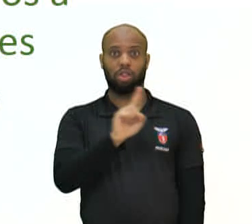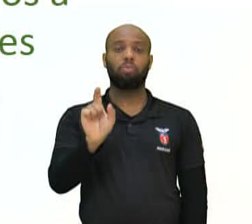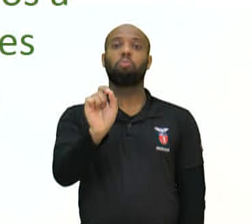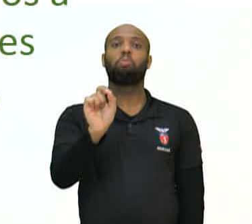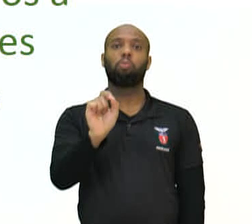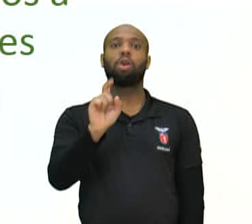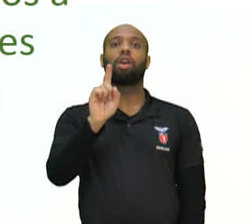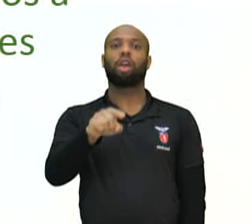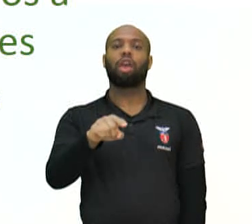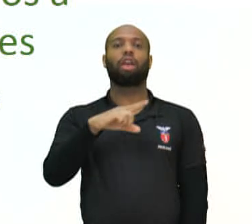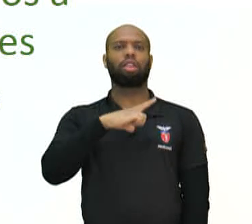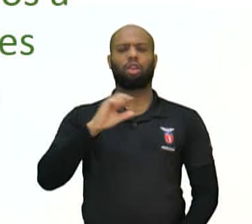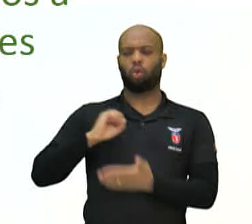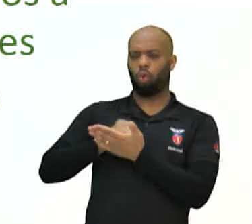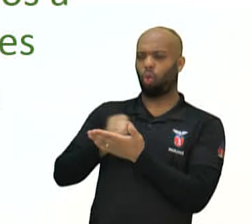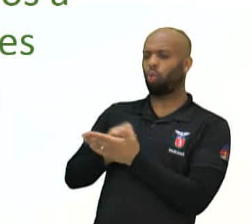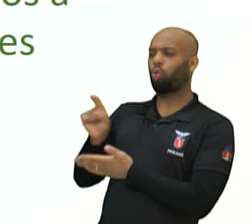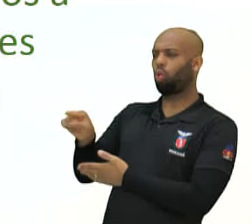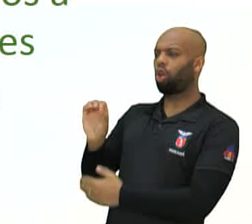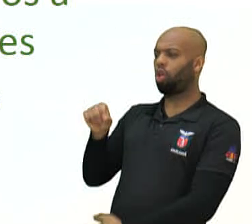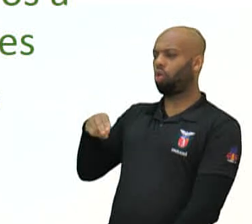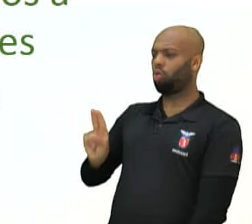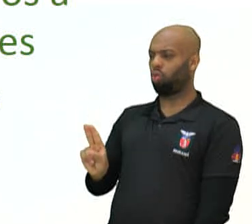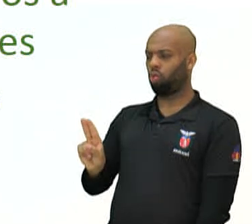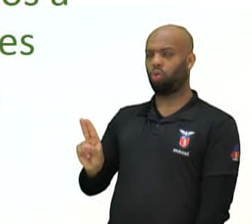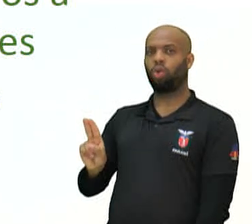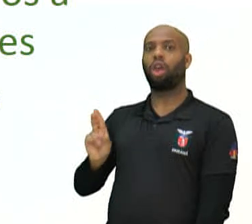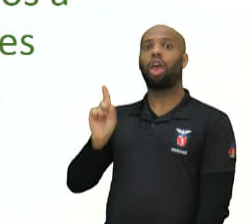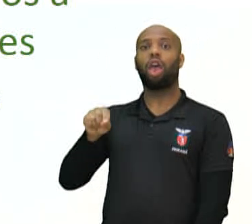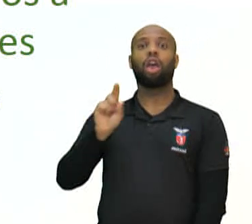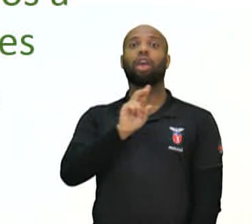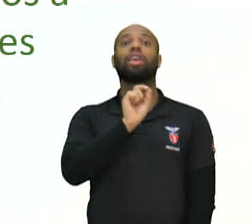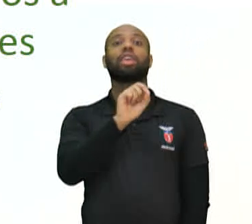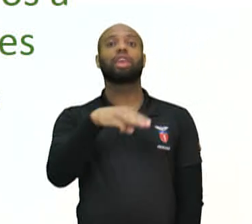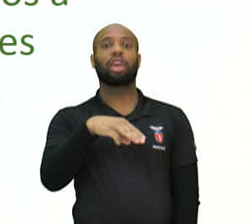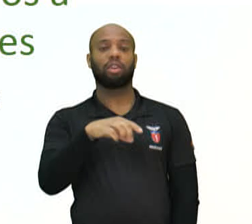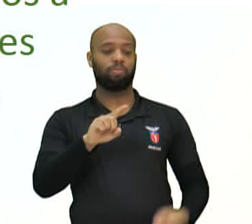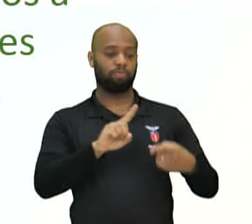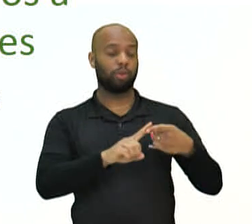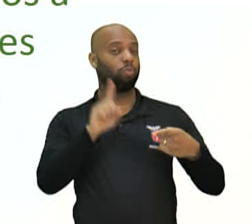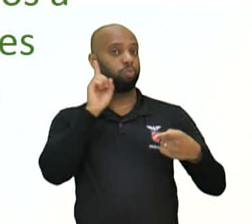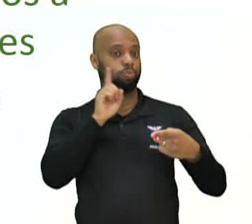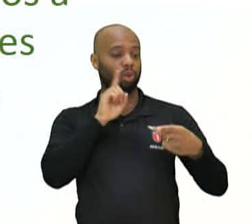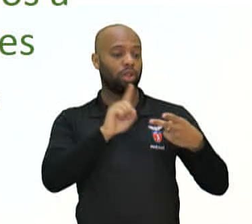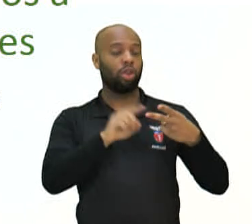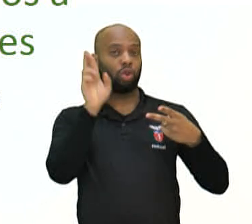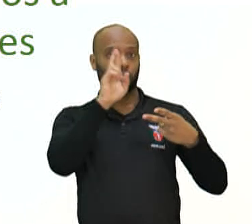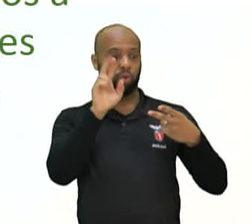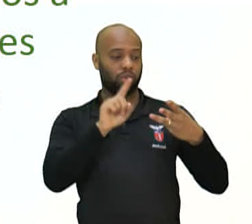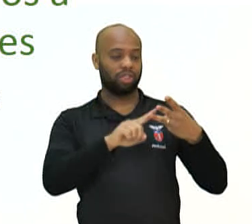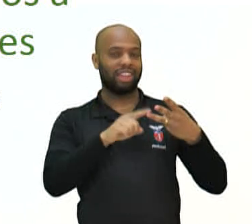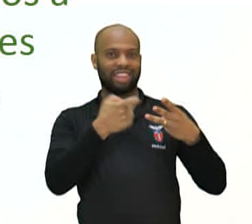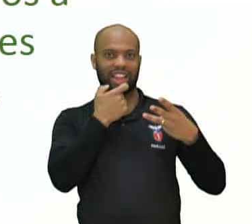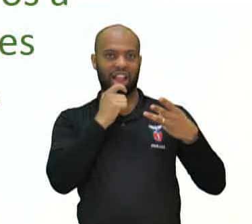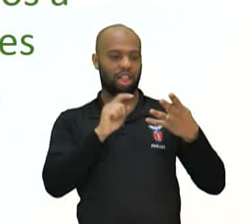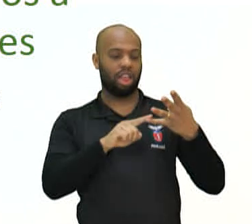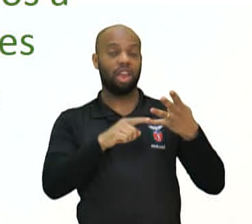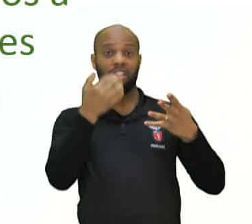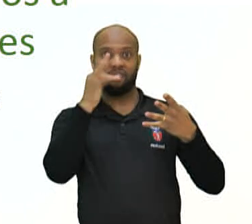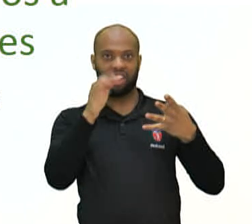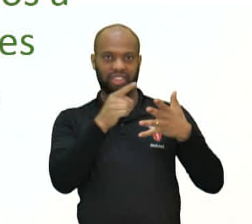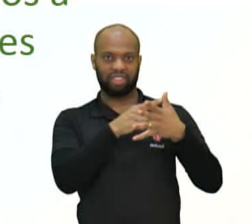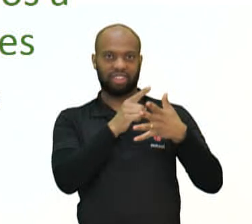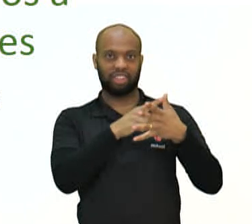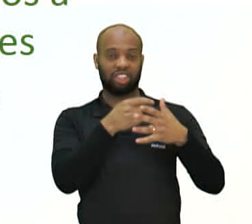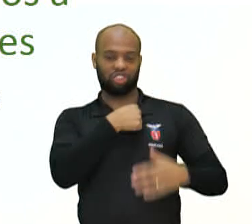são aquelas que controlam a ONU. As nações são Estados Unidos, Rússia, Reino Unido, França e